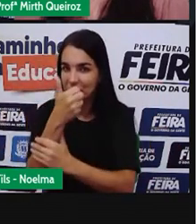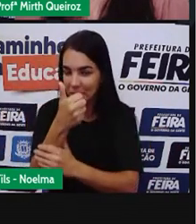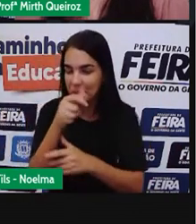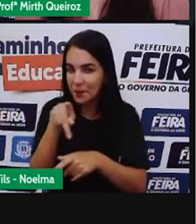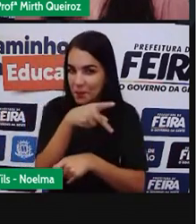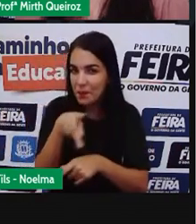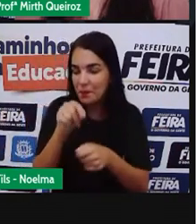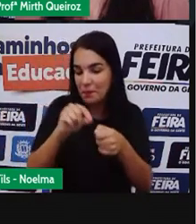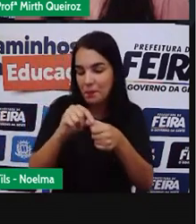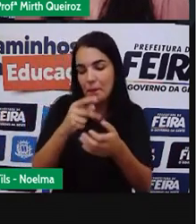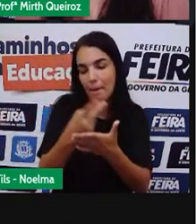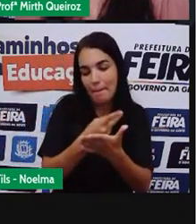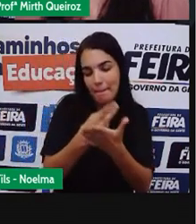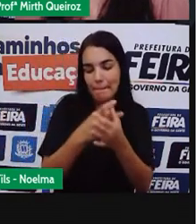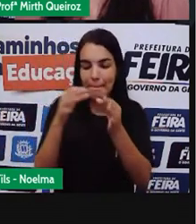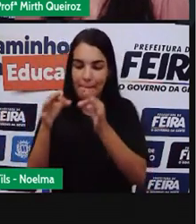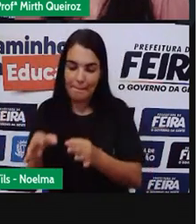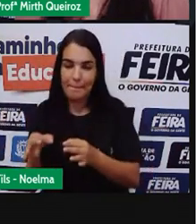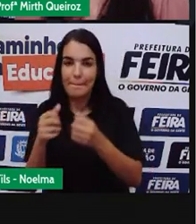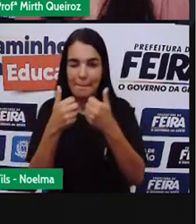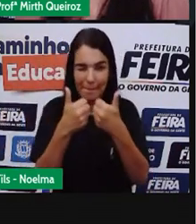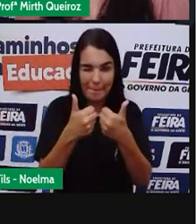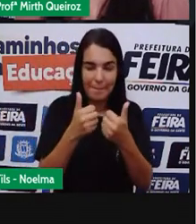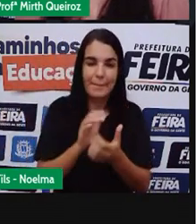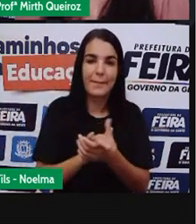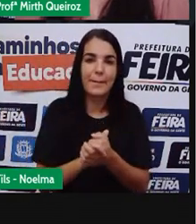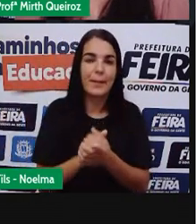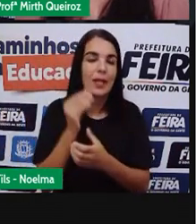que os professores façam as devidas correções,